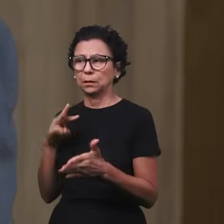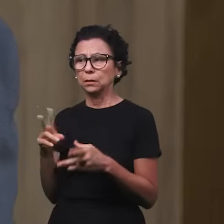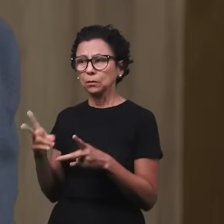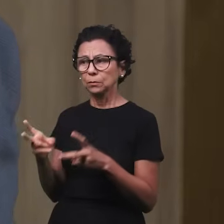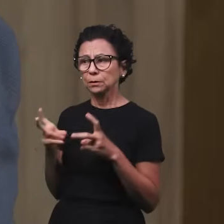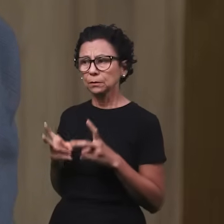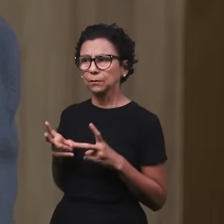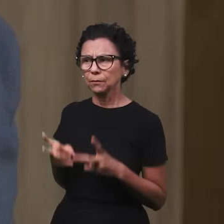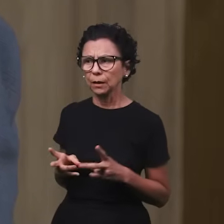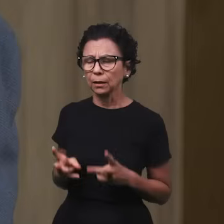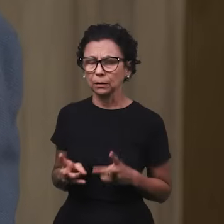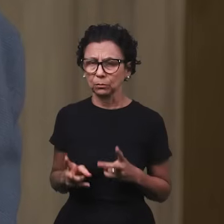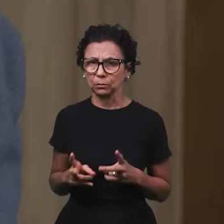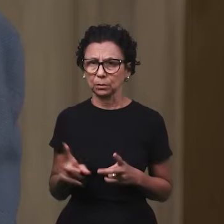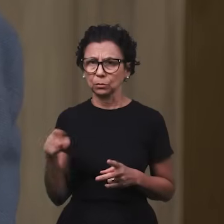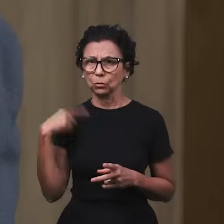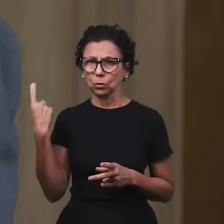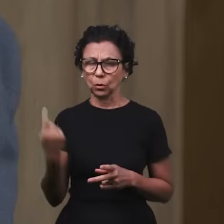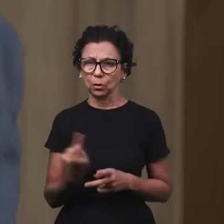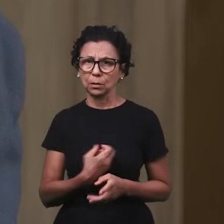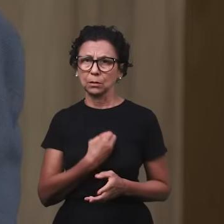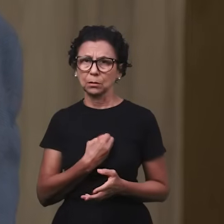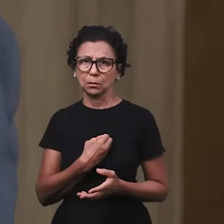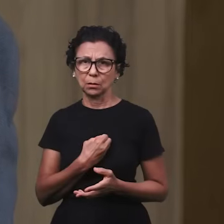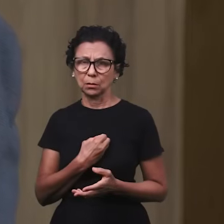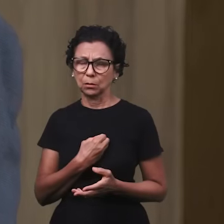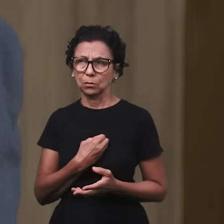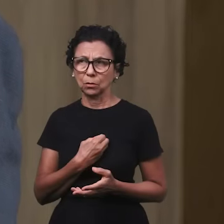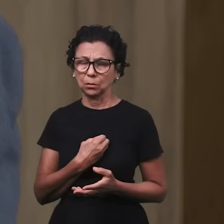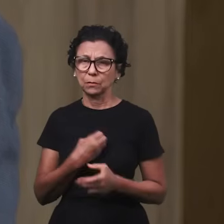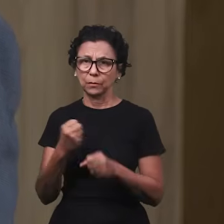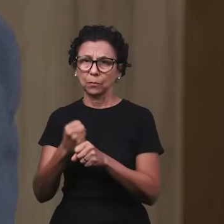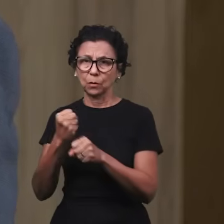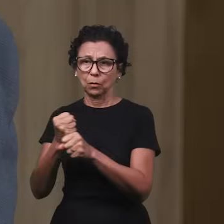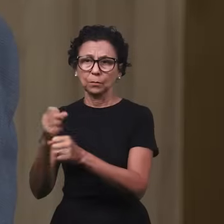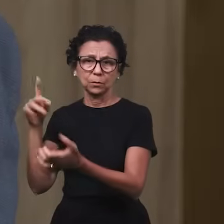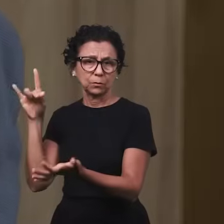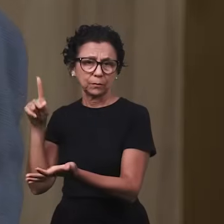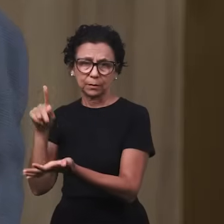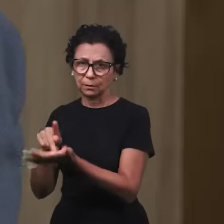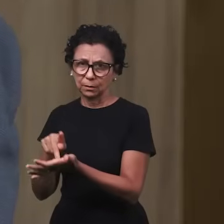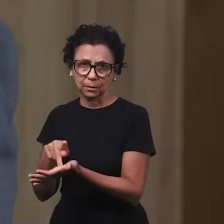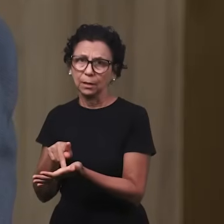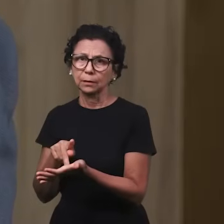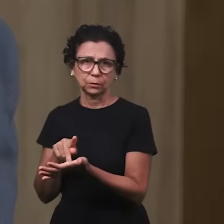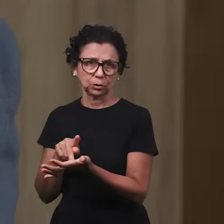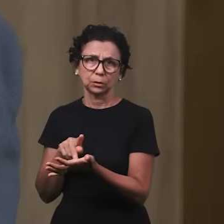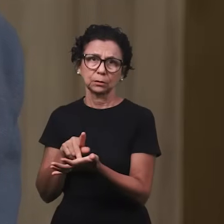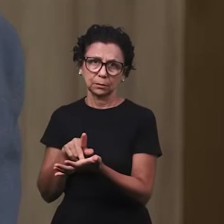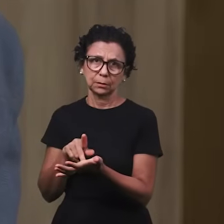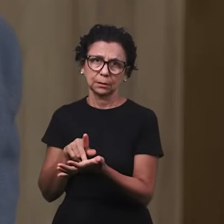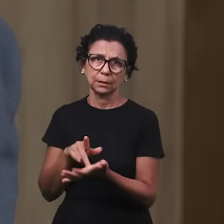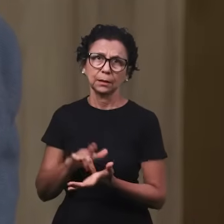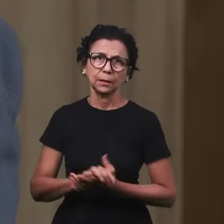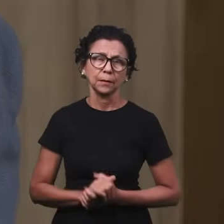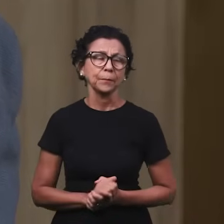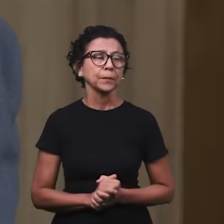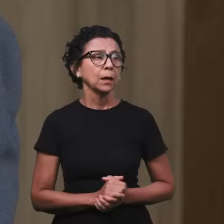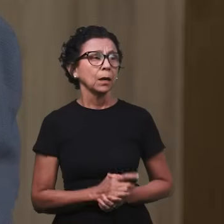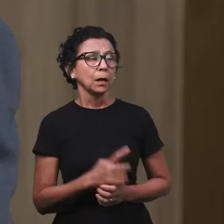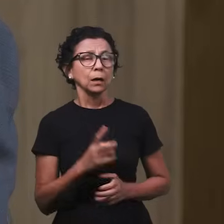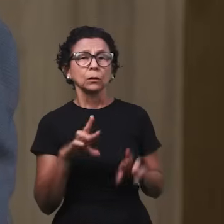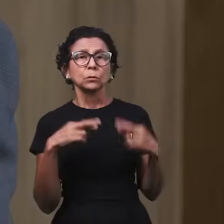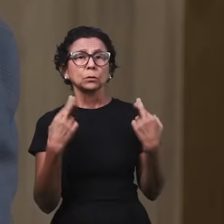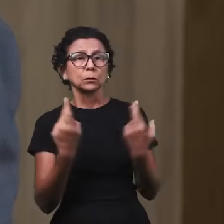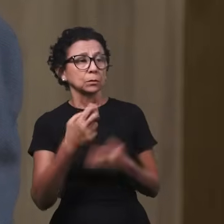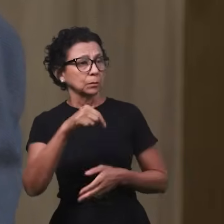verdade absoluta. Nós, por exemplo, antes de começar este episódio aqui, nossa primeira preocupação foi fazer uma oração,